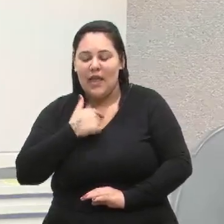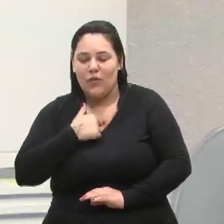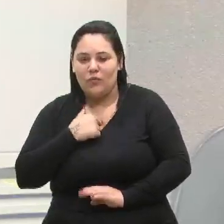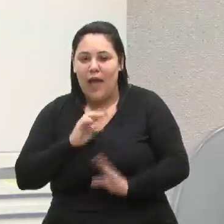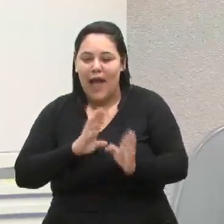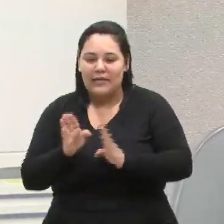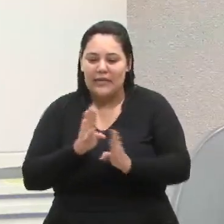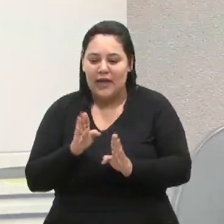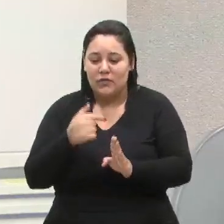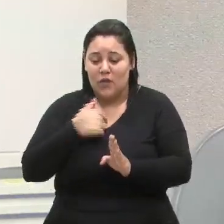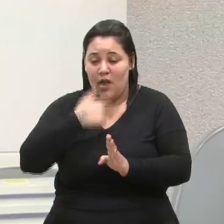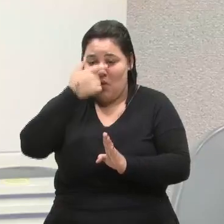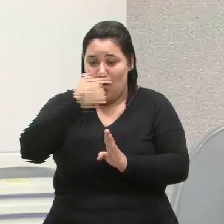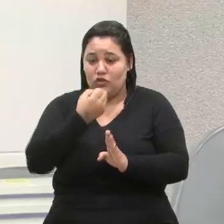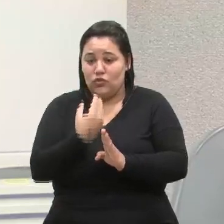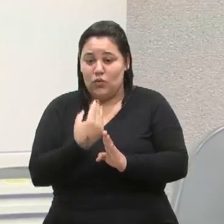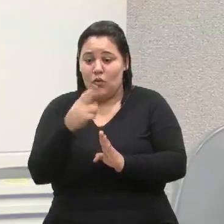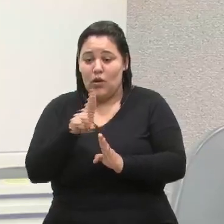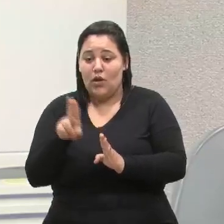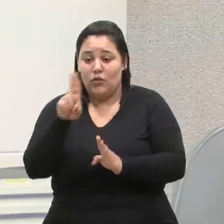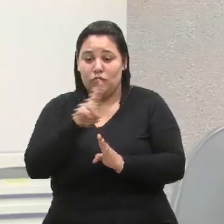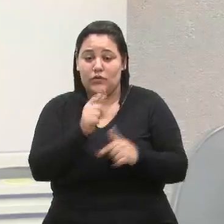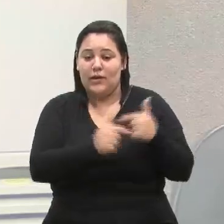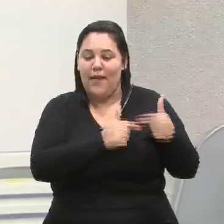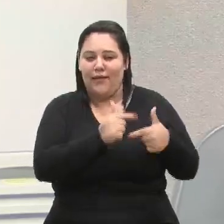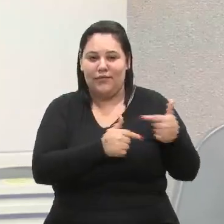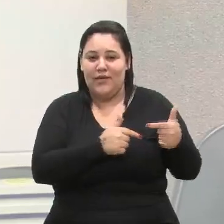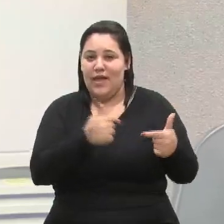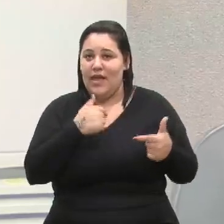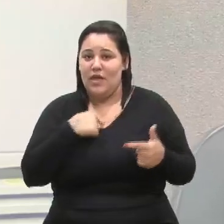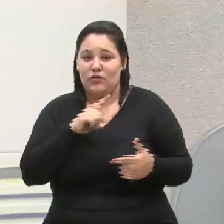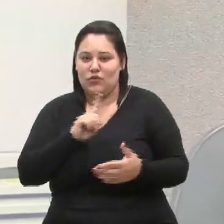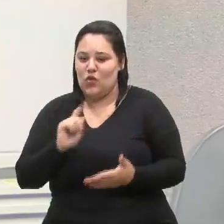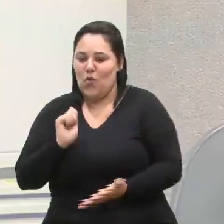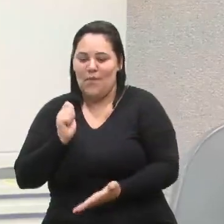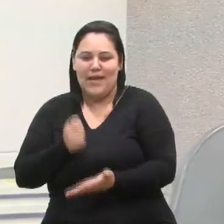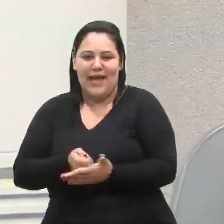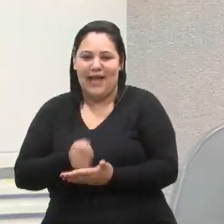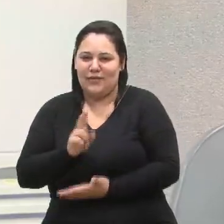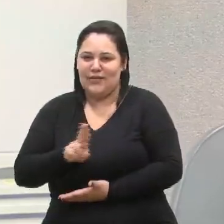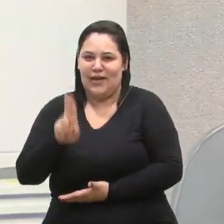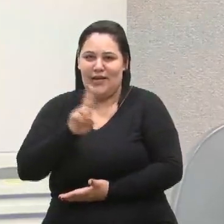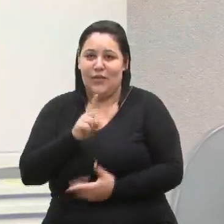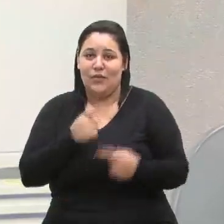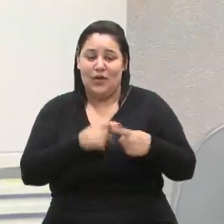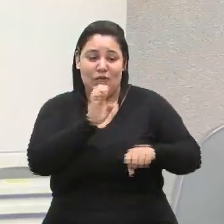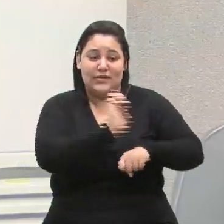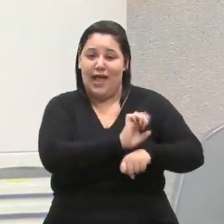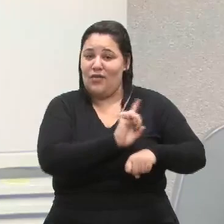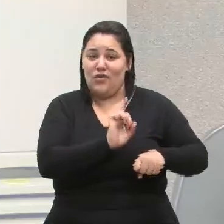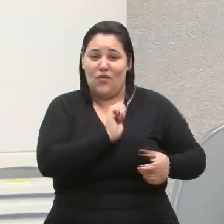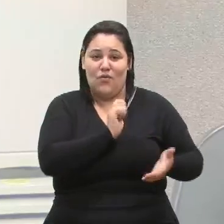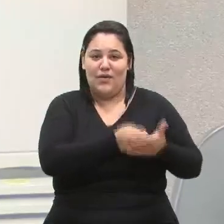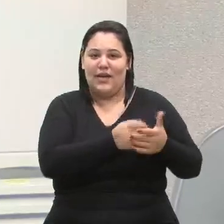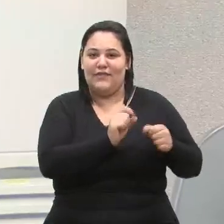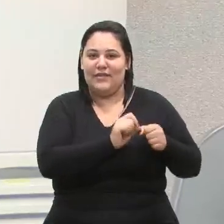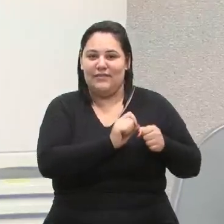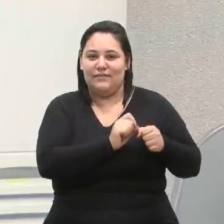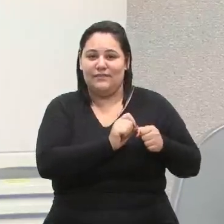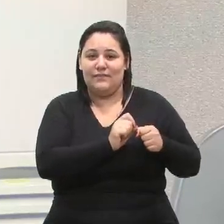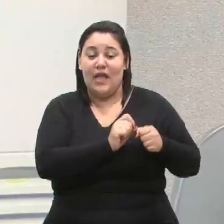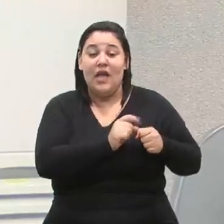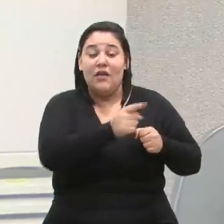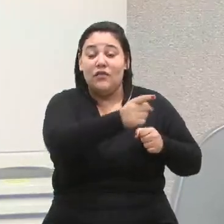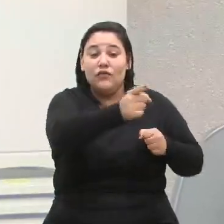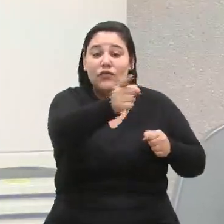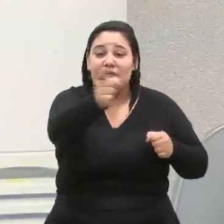consumidor usar, eu uso o serviço. Eu não sou obrigado a usar porque o Estado não me obriga a fazer isso. Vocês